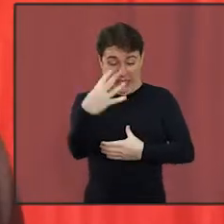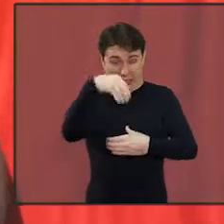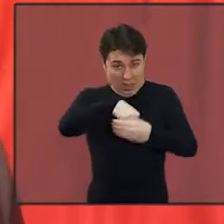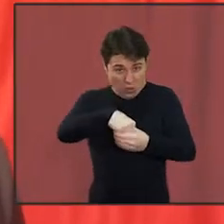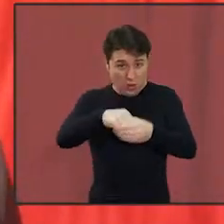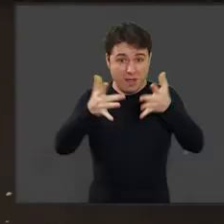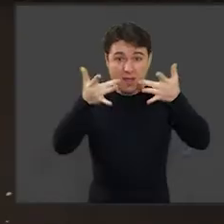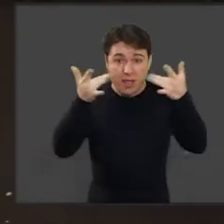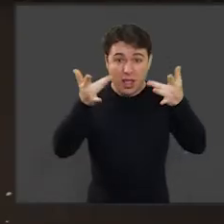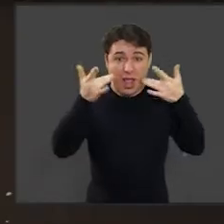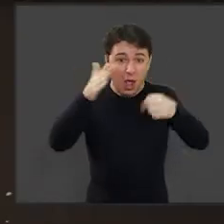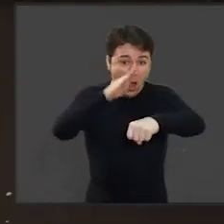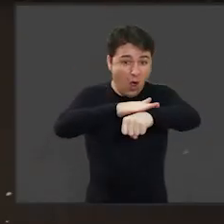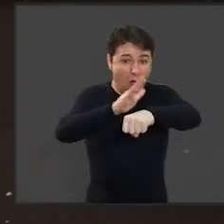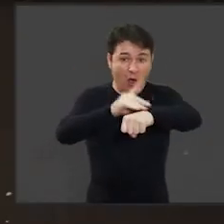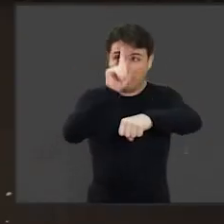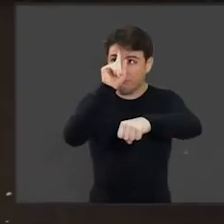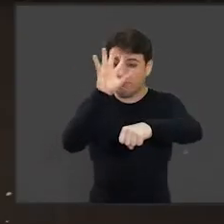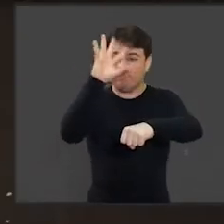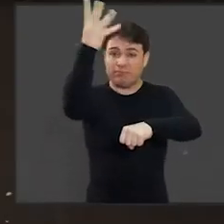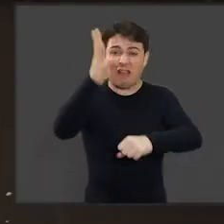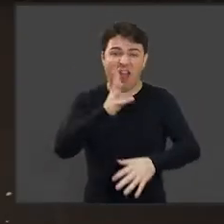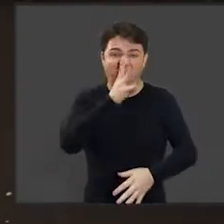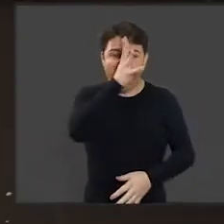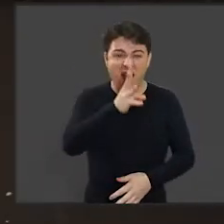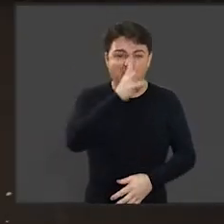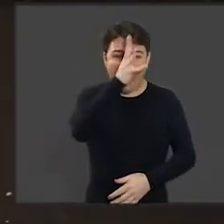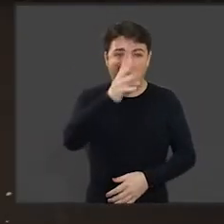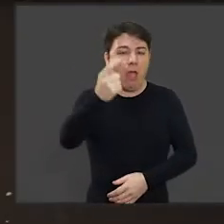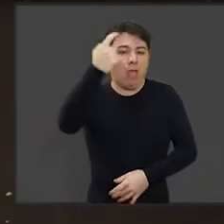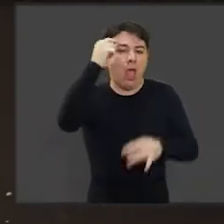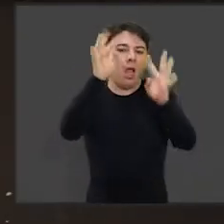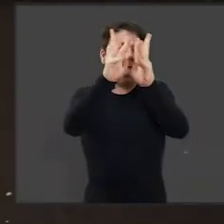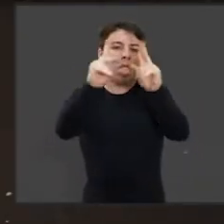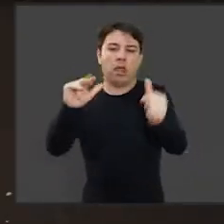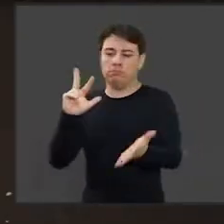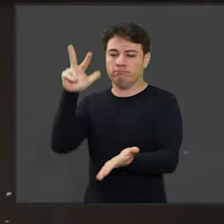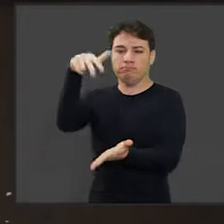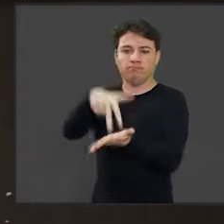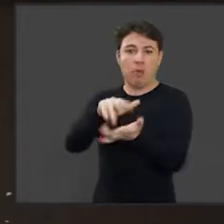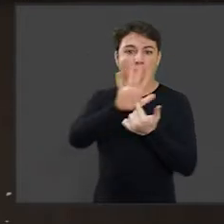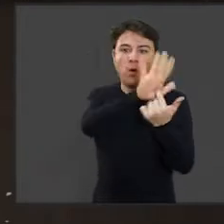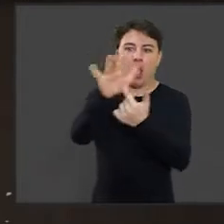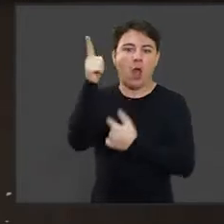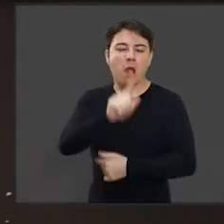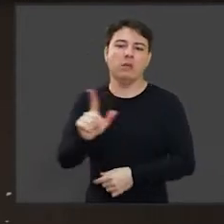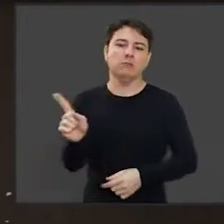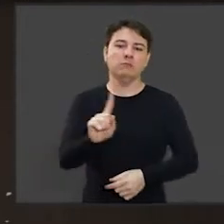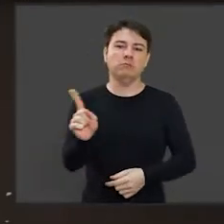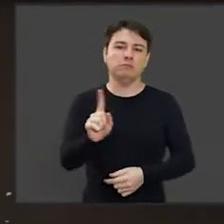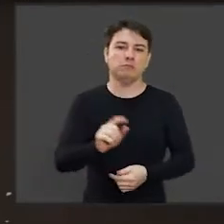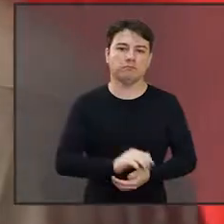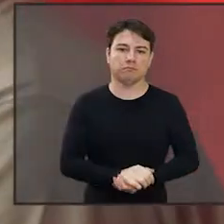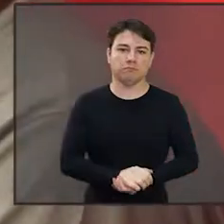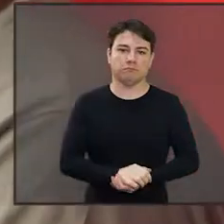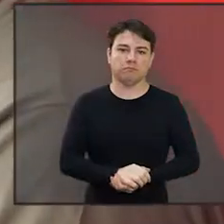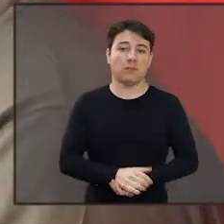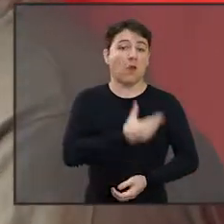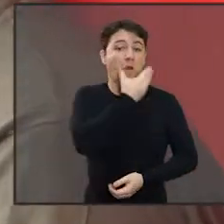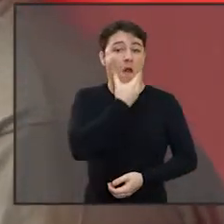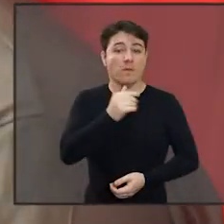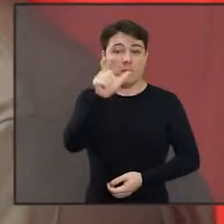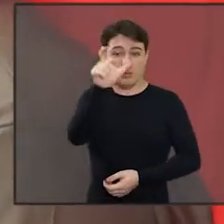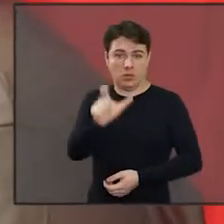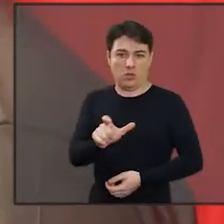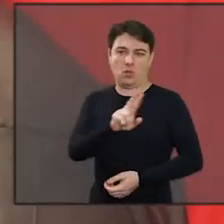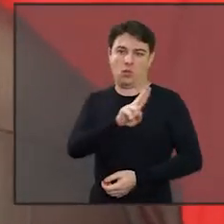aí ela trava. Se você tiver esse tipo de pensamento no improviso, você no palco não vai conseguir apresentar. Então existe o pai